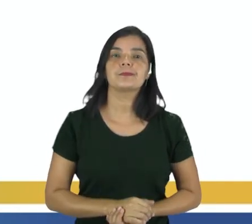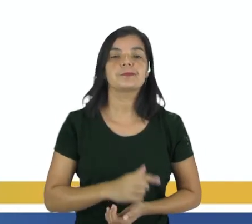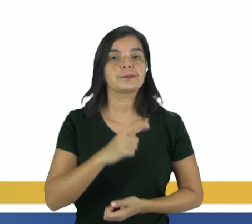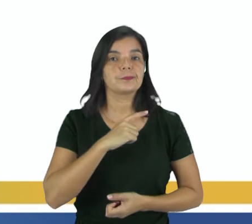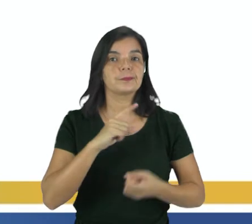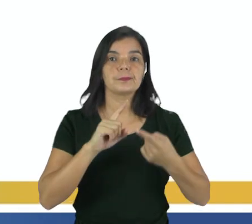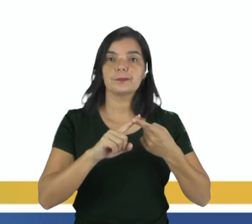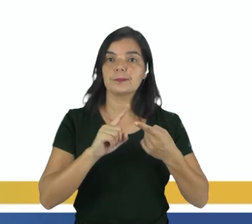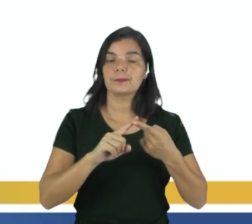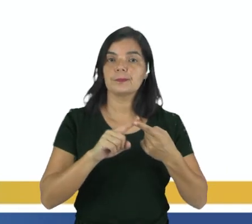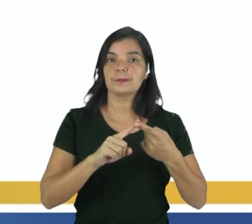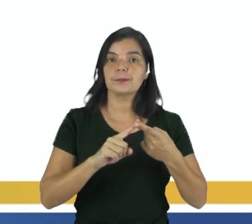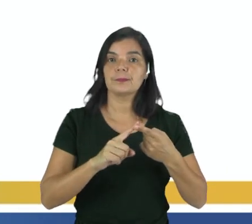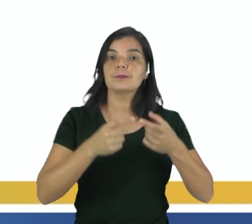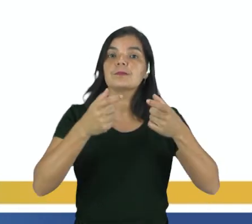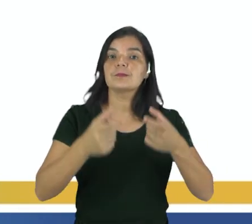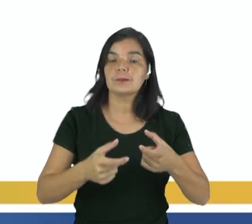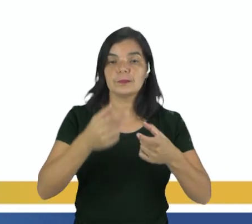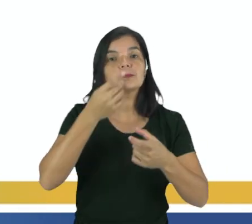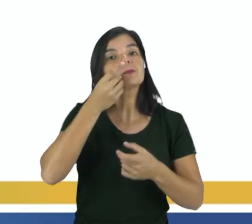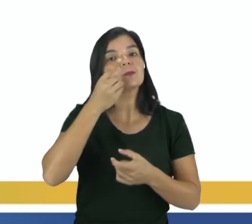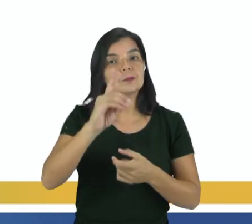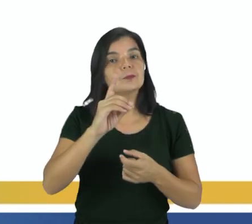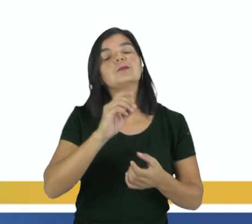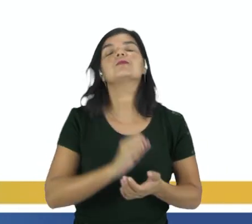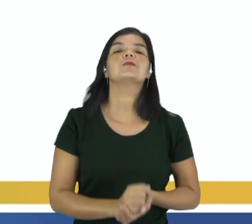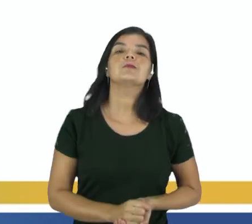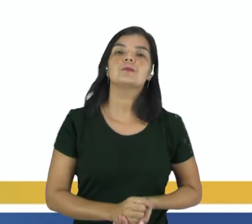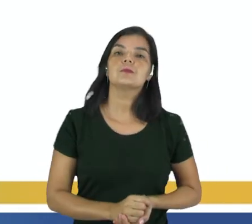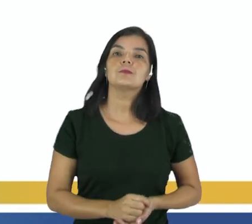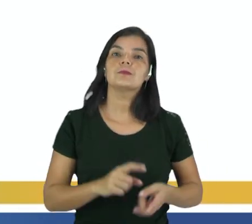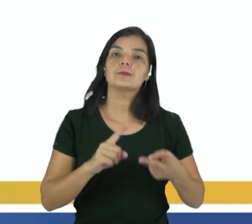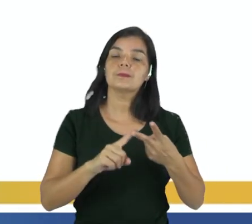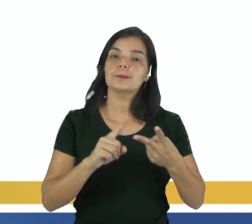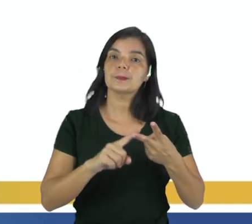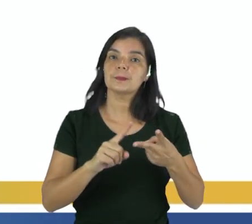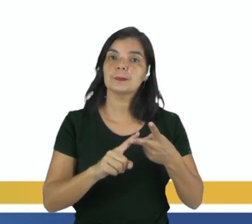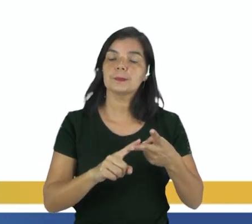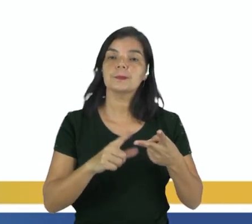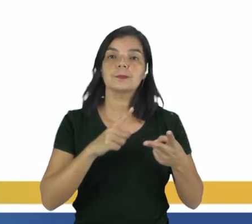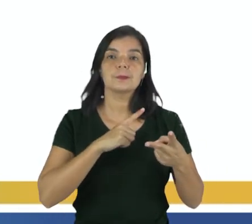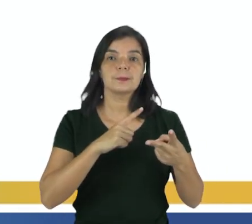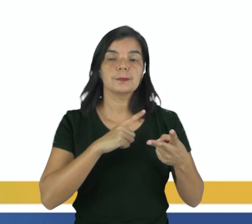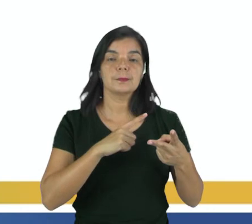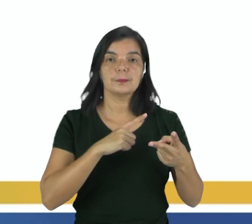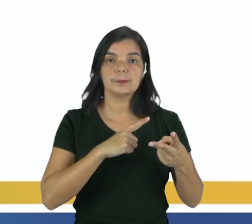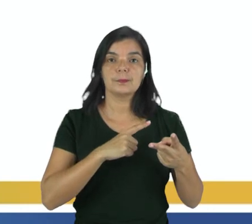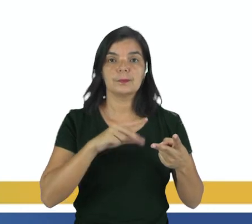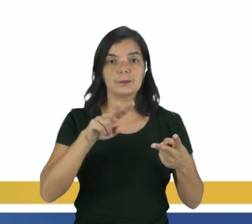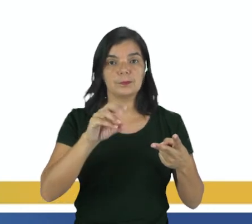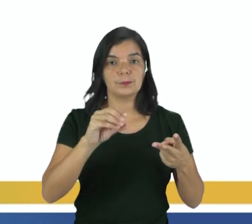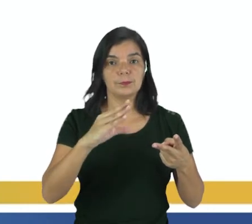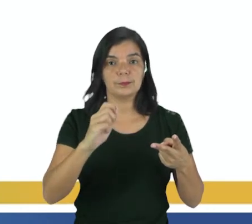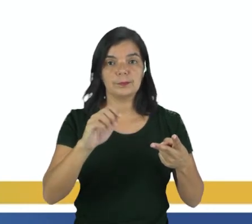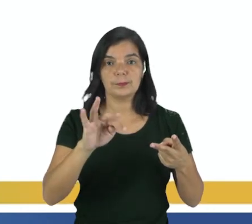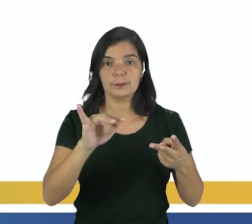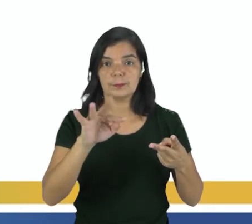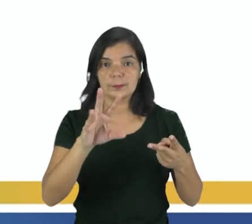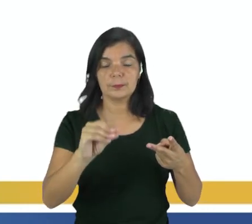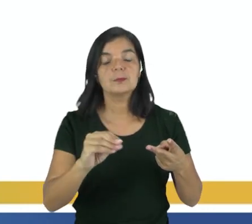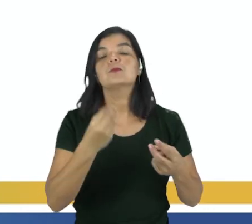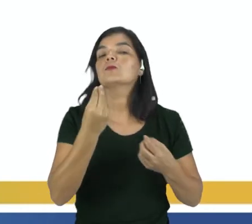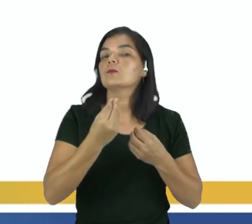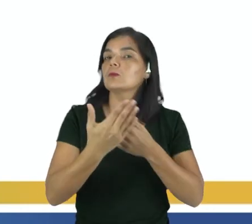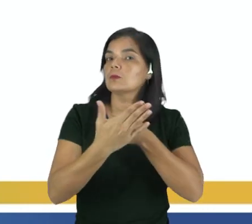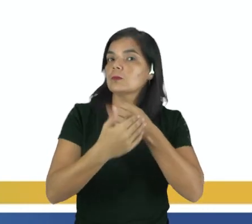nós temos local e data na primeira linha. Na segunda linha, o vocativo, a